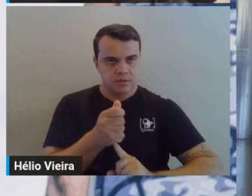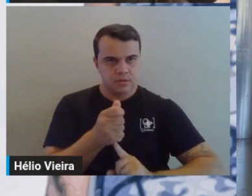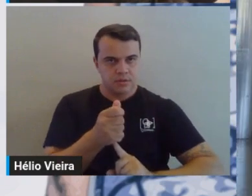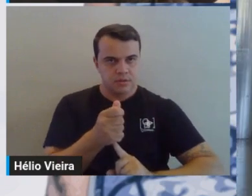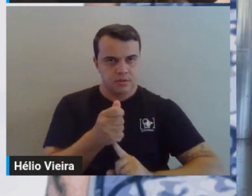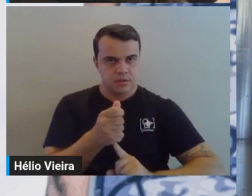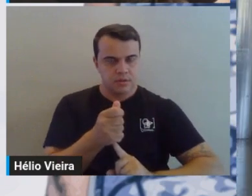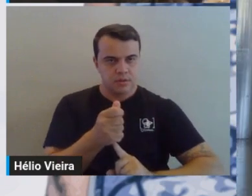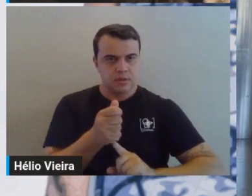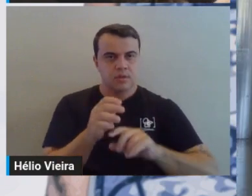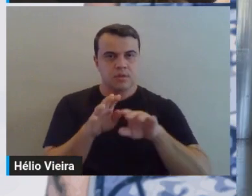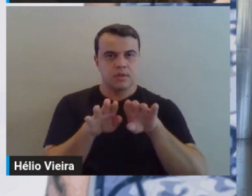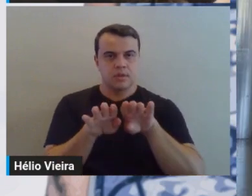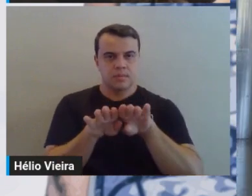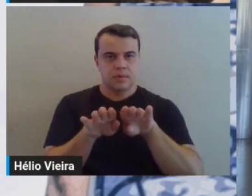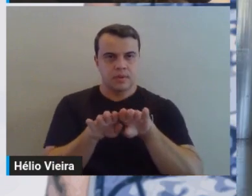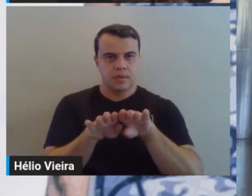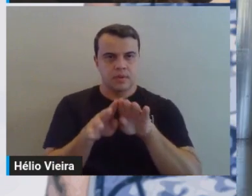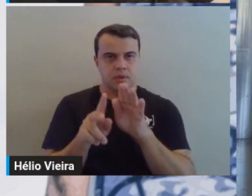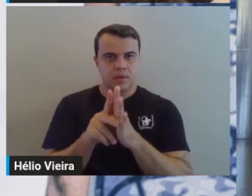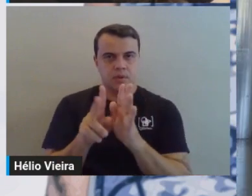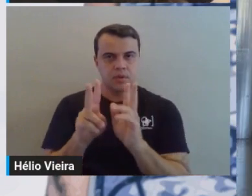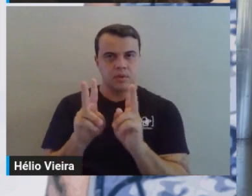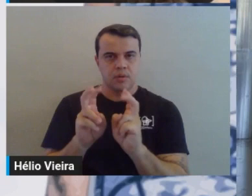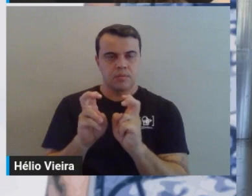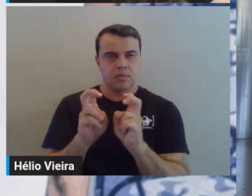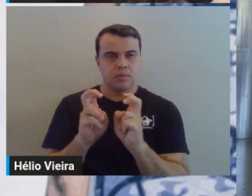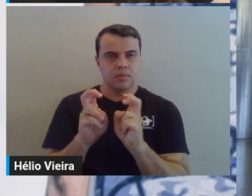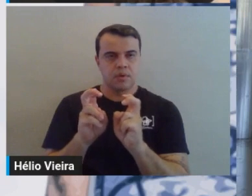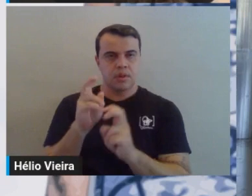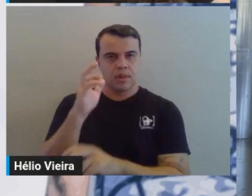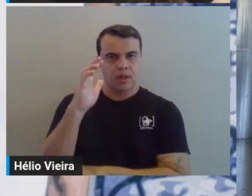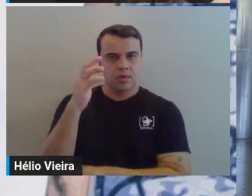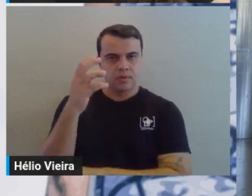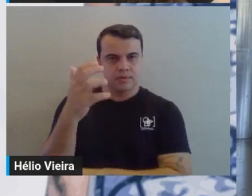e a questão da natureza.